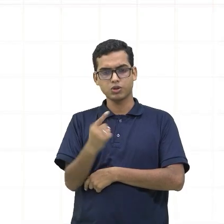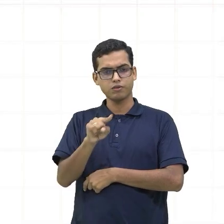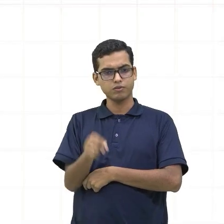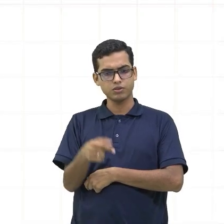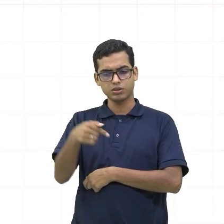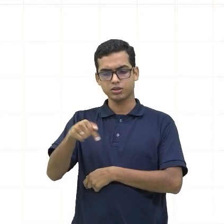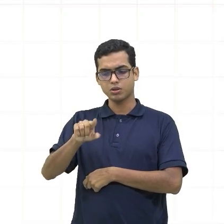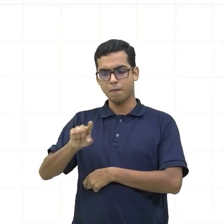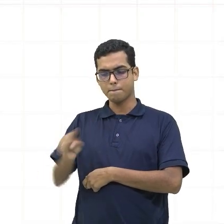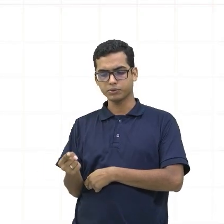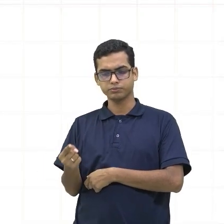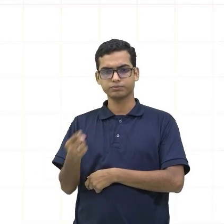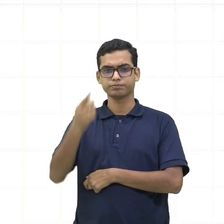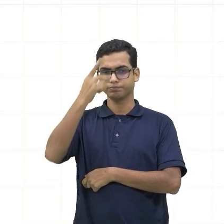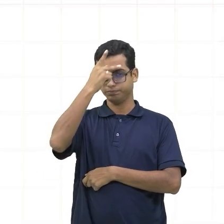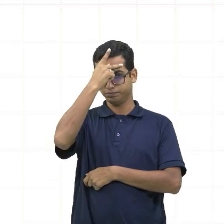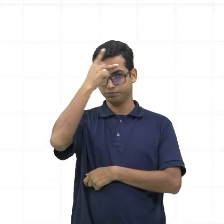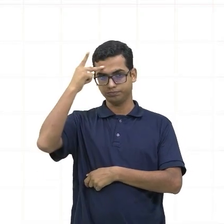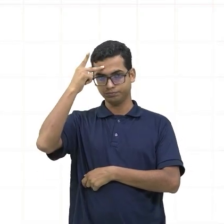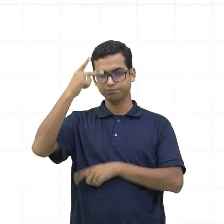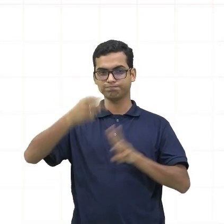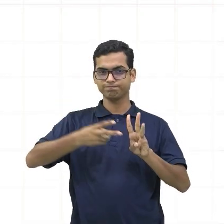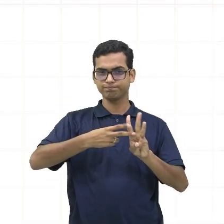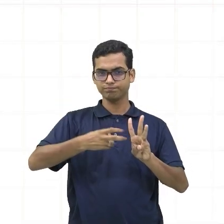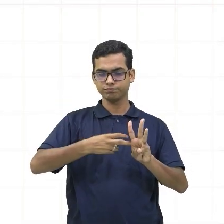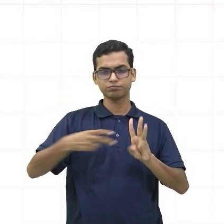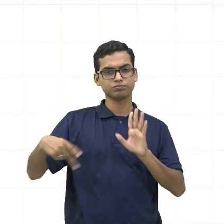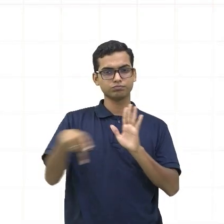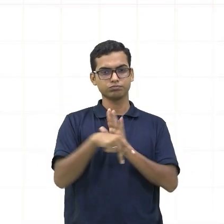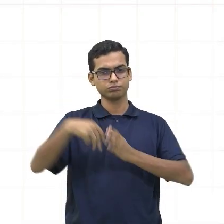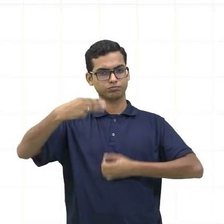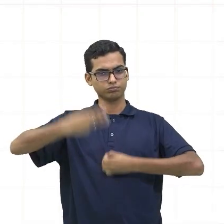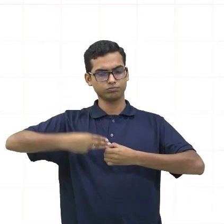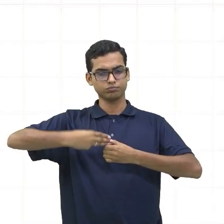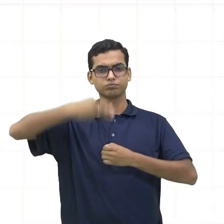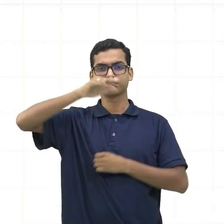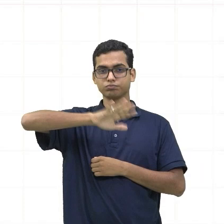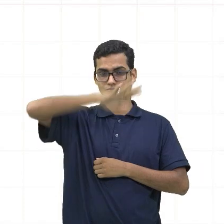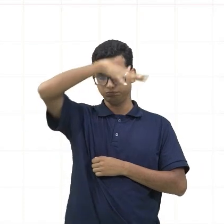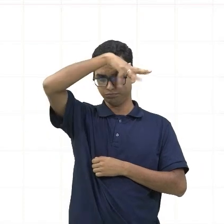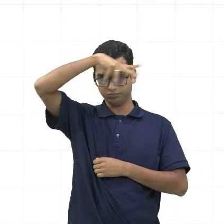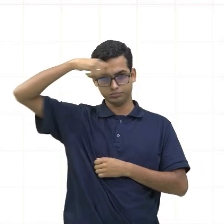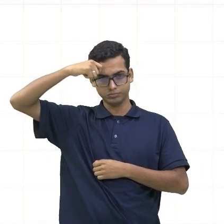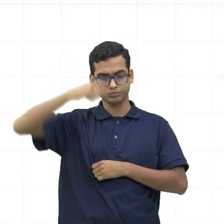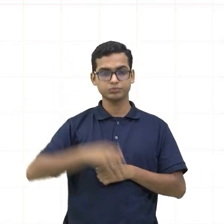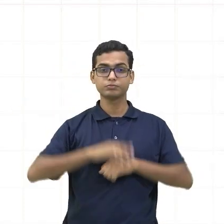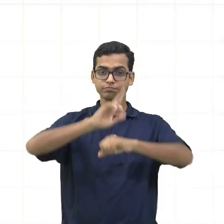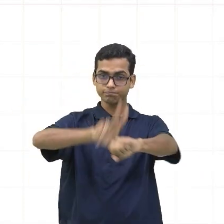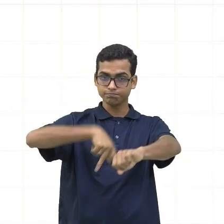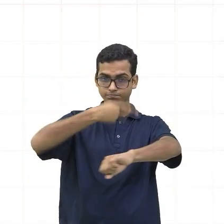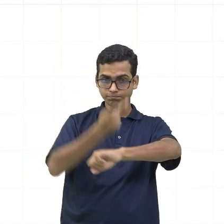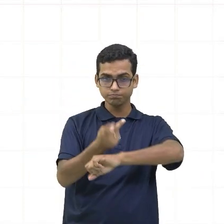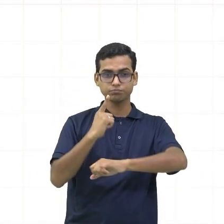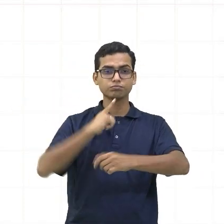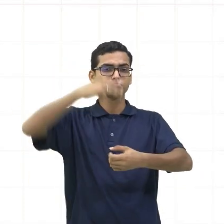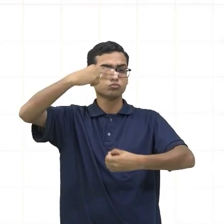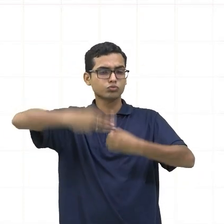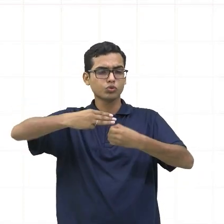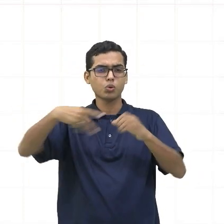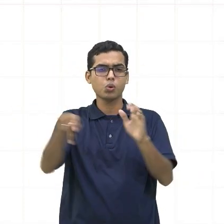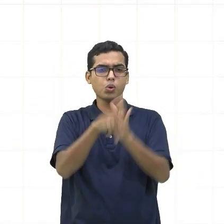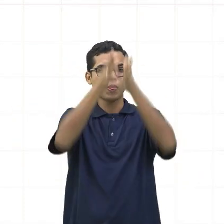mil indígenas no município de Manaus. Em seguida, nós temos o município de